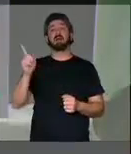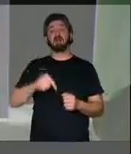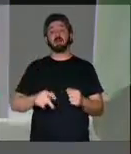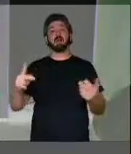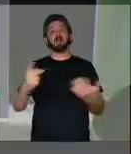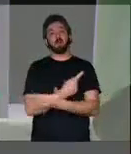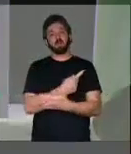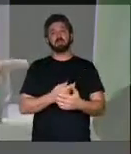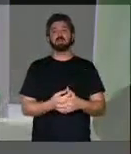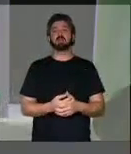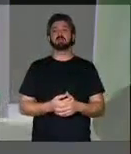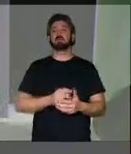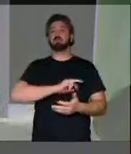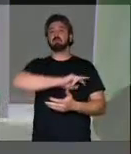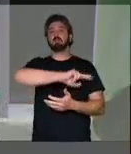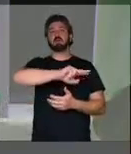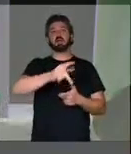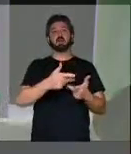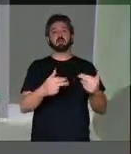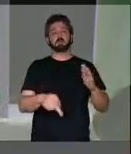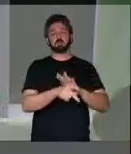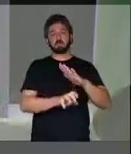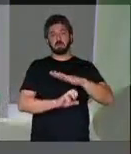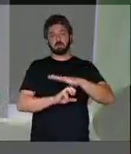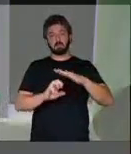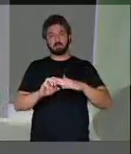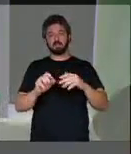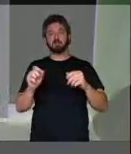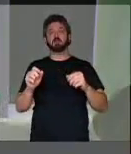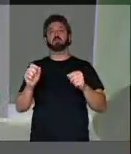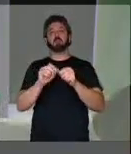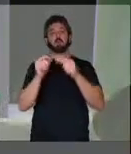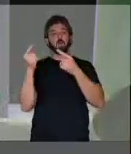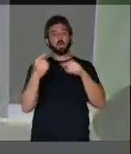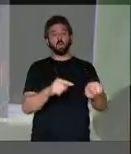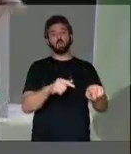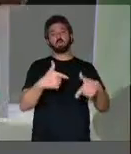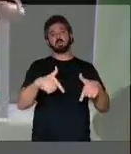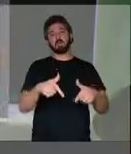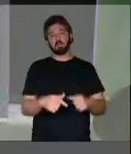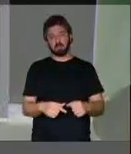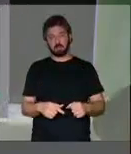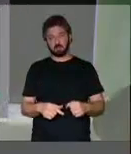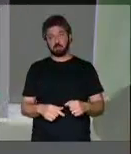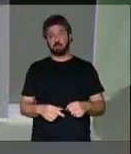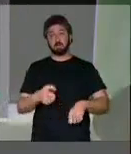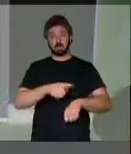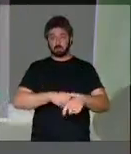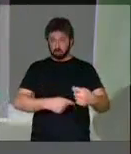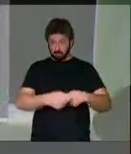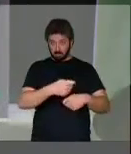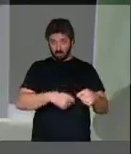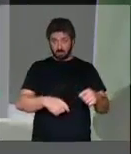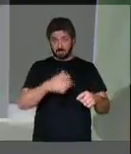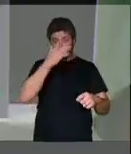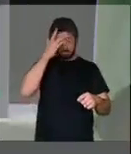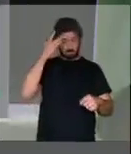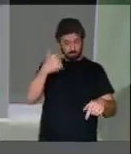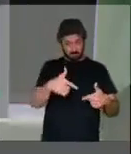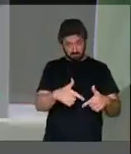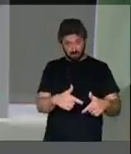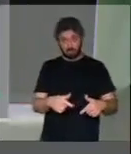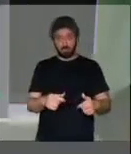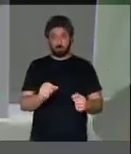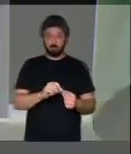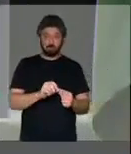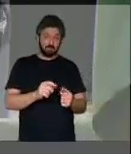uma incidência dos diversos setores empresariais sobre os trabalhadores, na própria negociação em que os trabalhadores